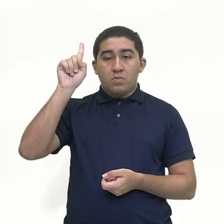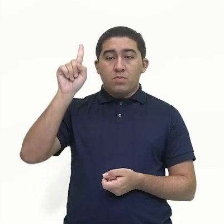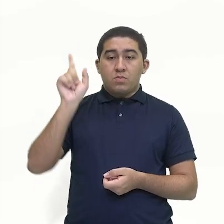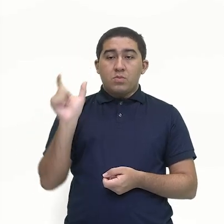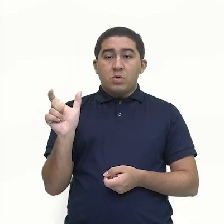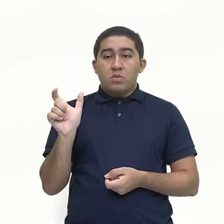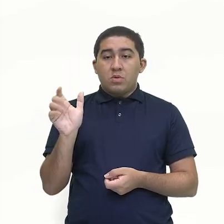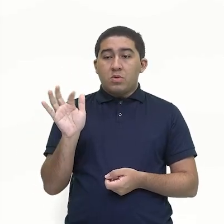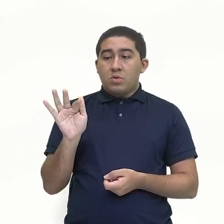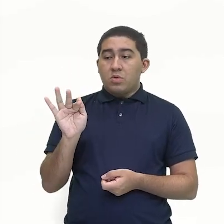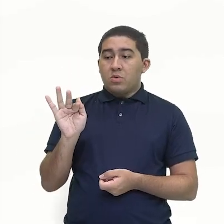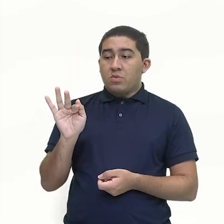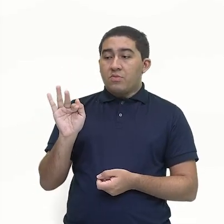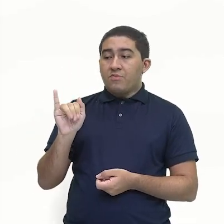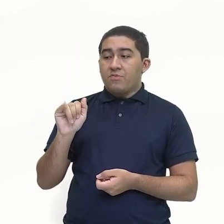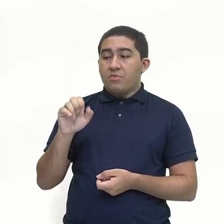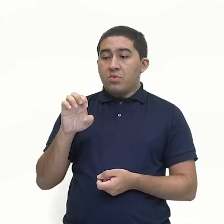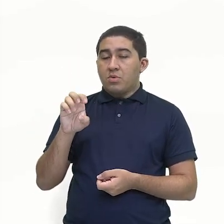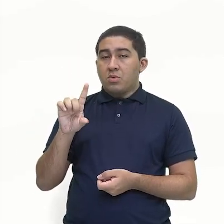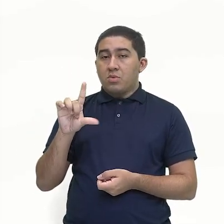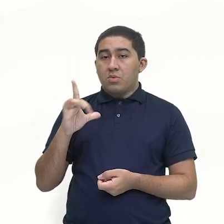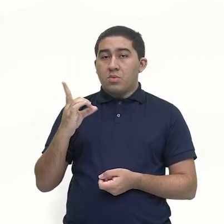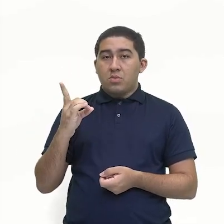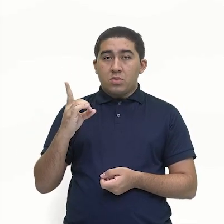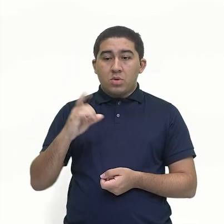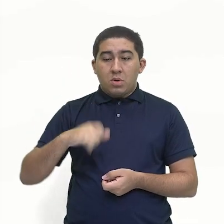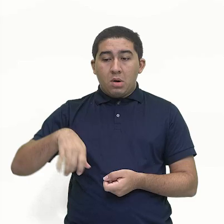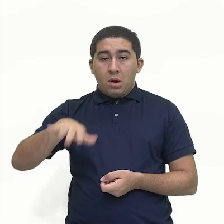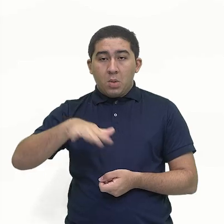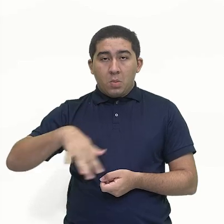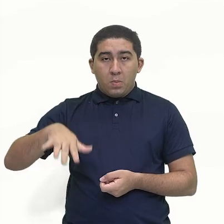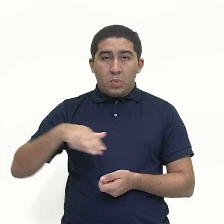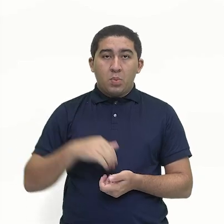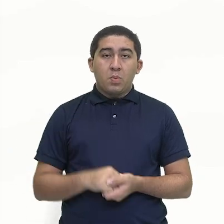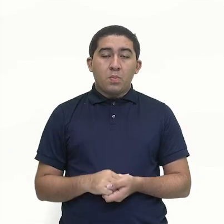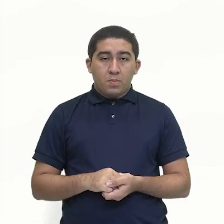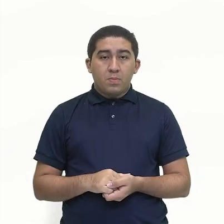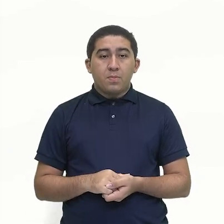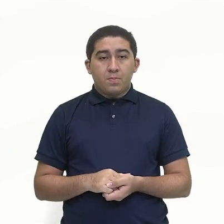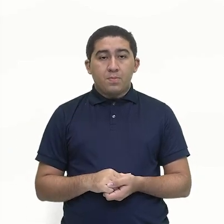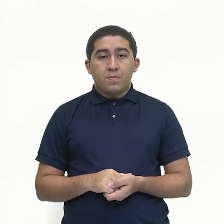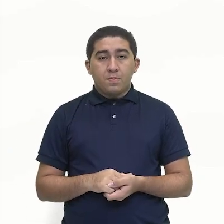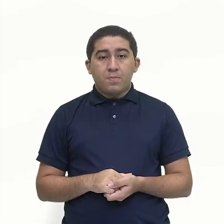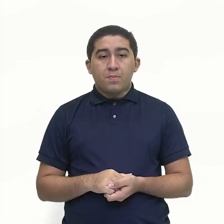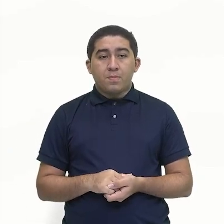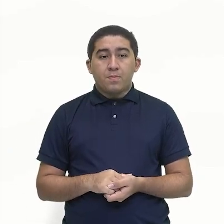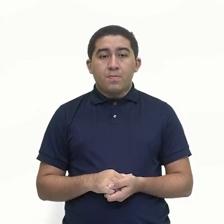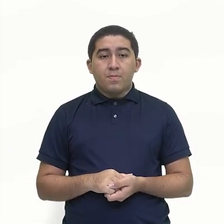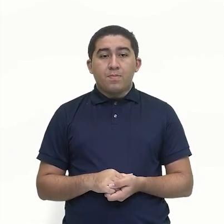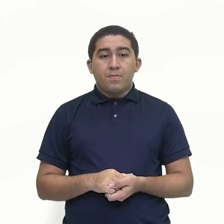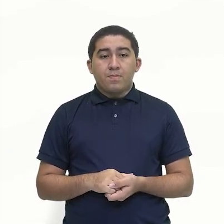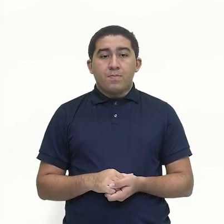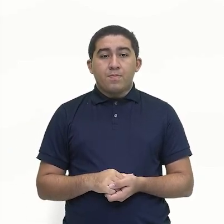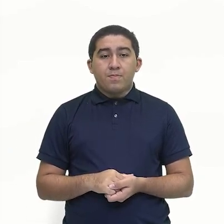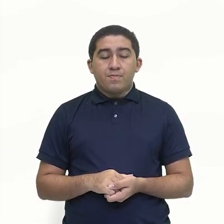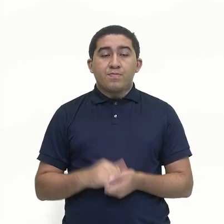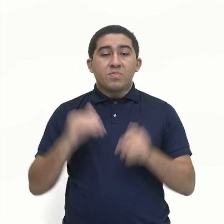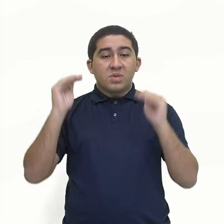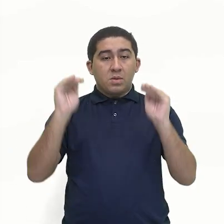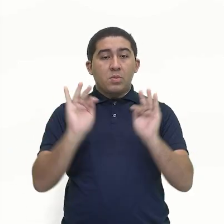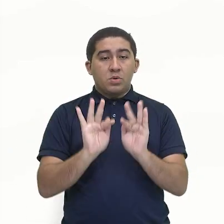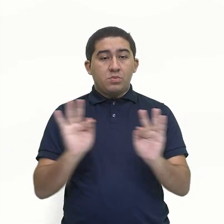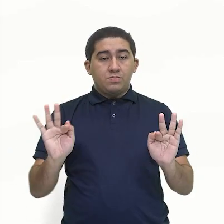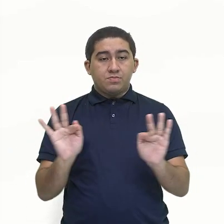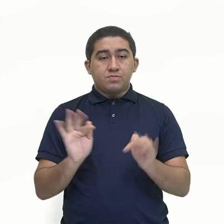field é campo, então esse jornal é mais influente do que os outros neste campo. Aí